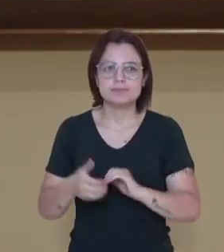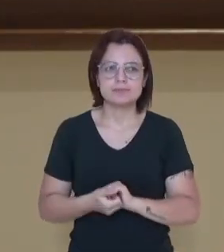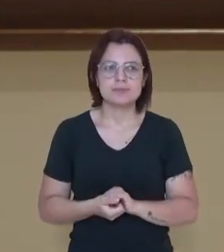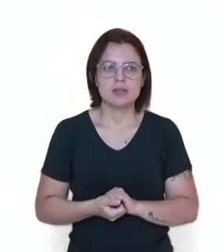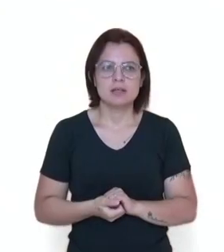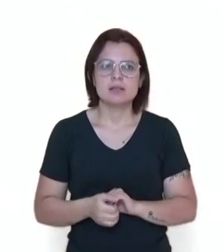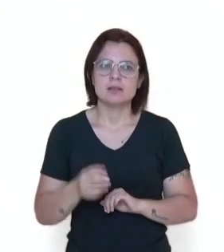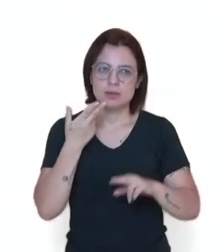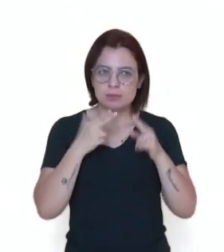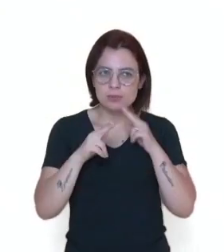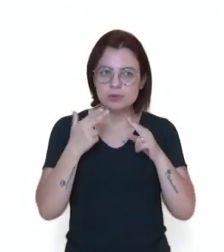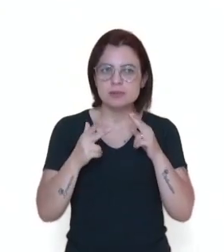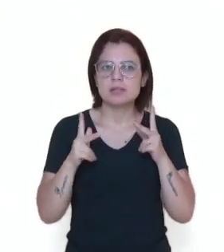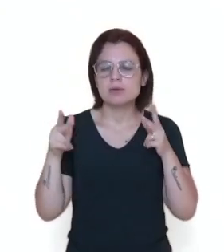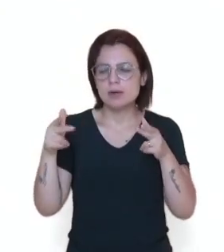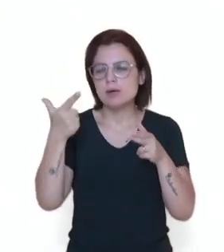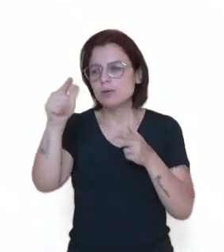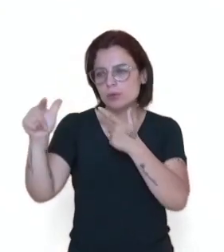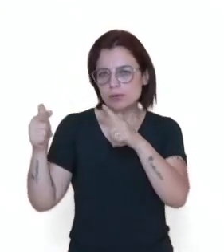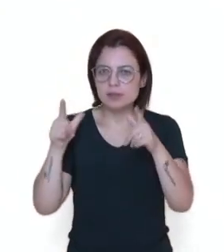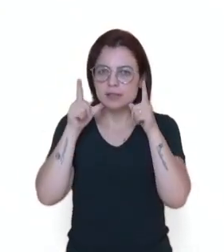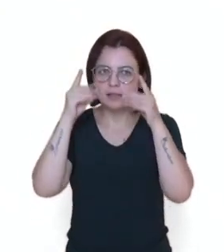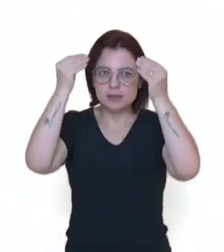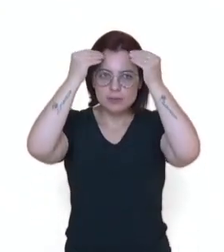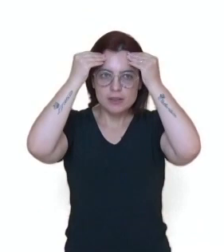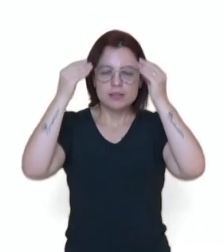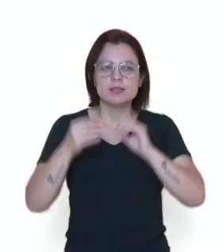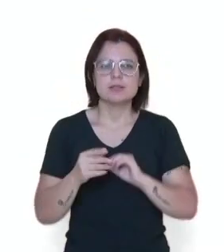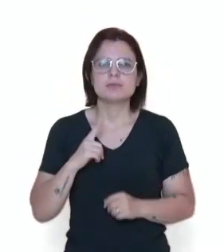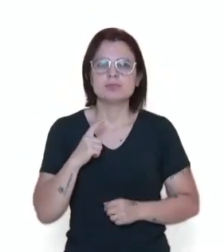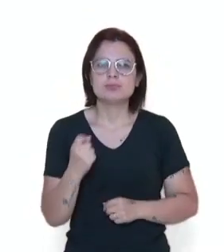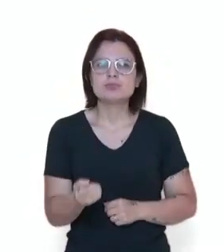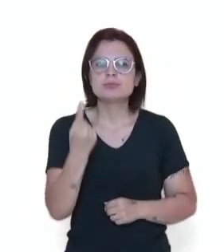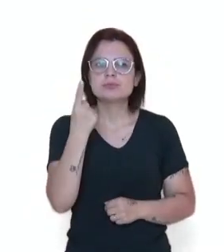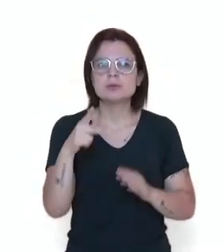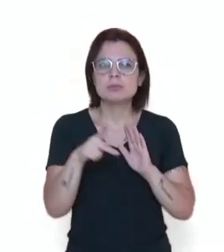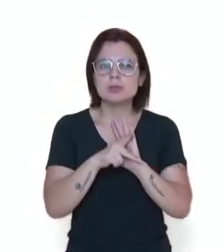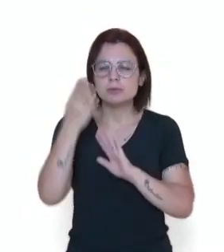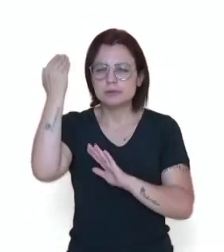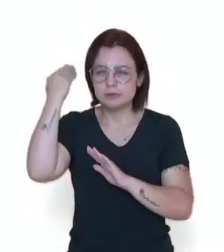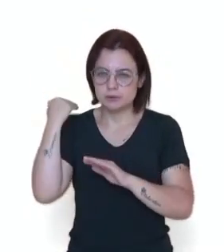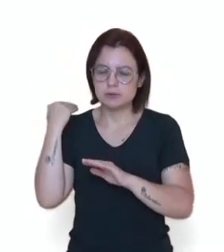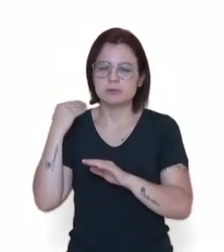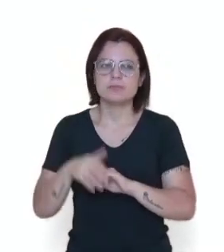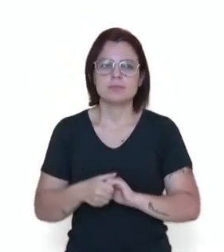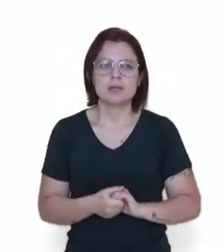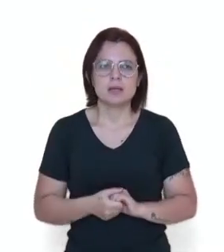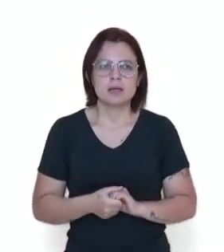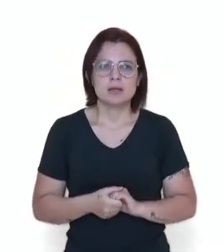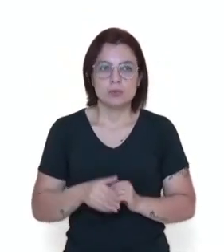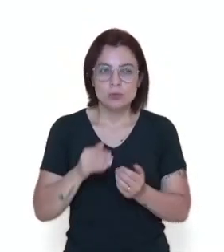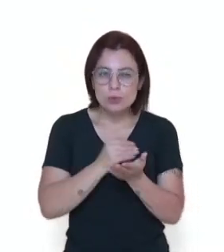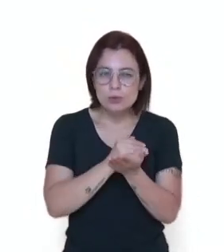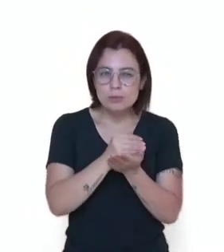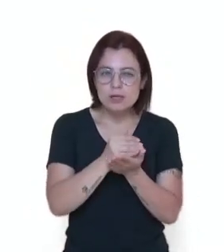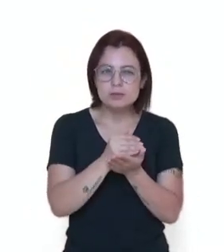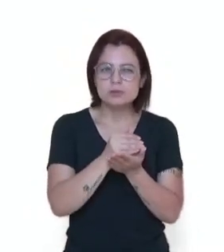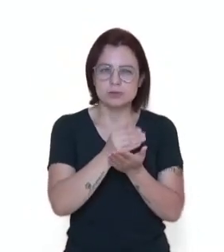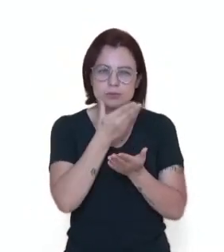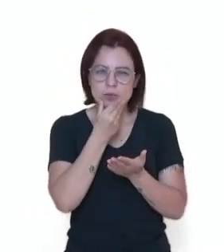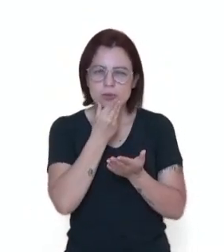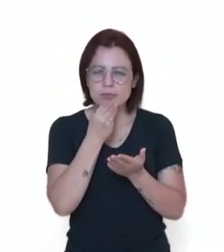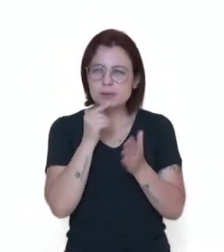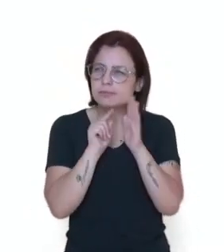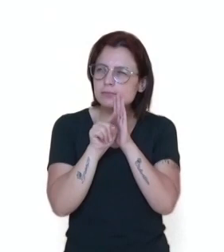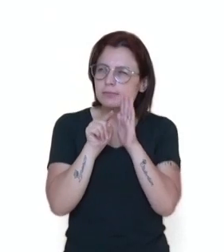A música, assim como as outras linguagens, surgiu na pré-história. No início, o homem pré-histórico explorou o